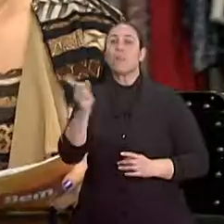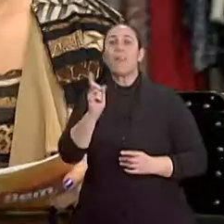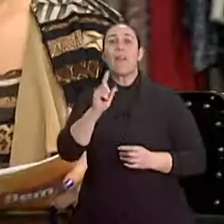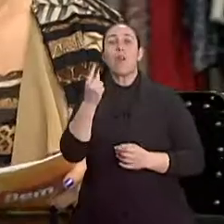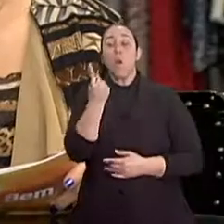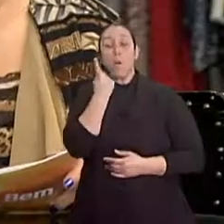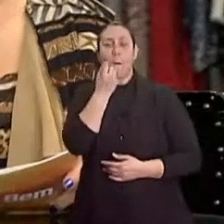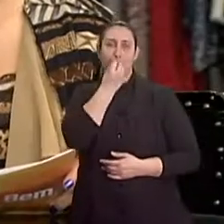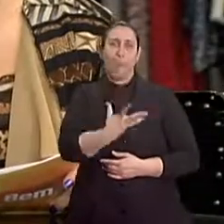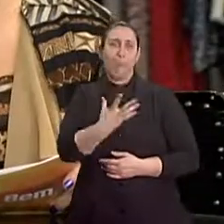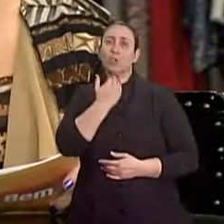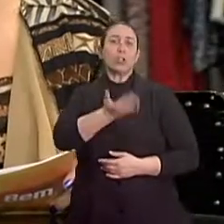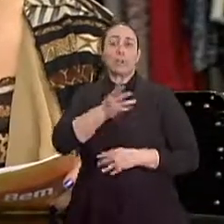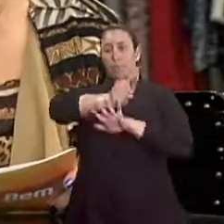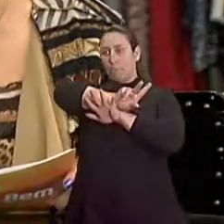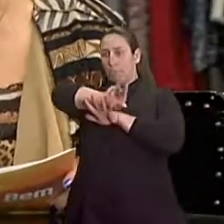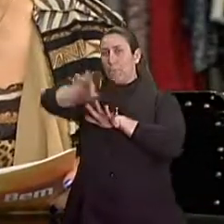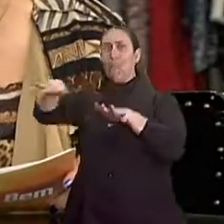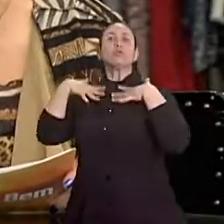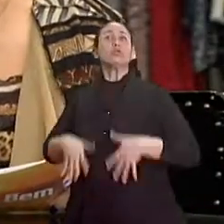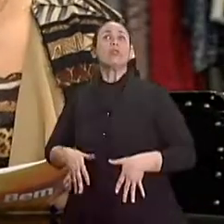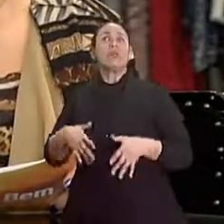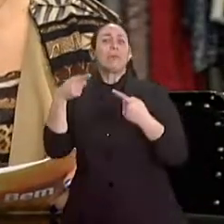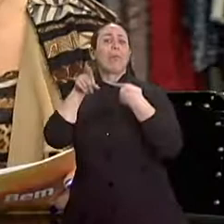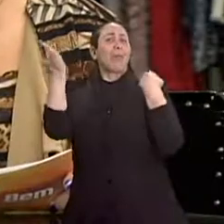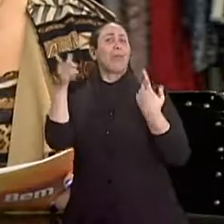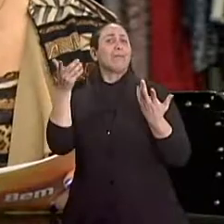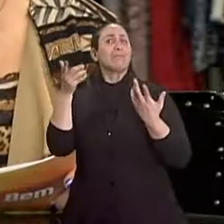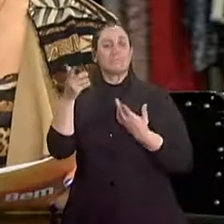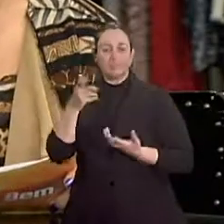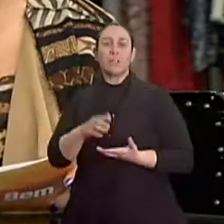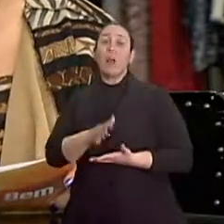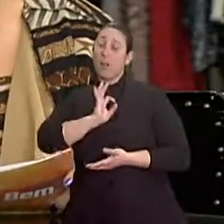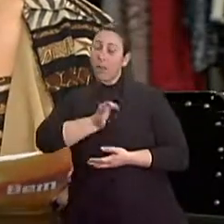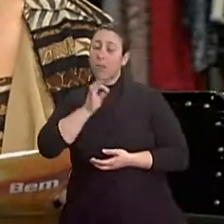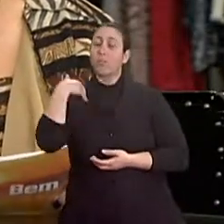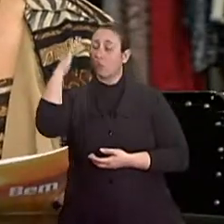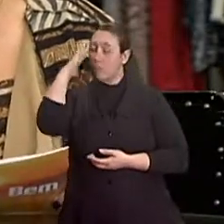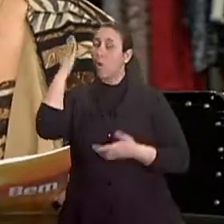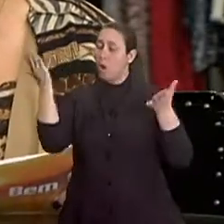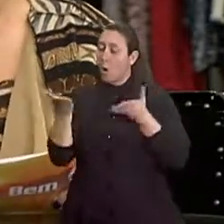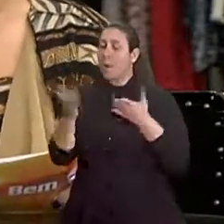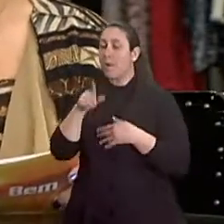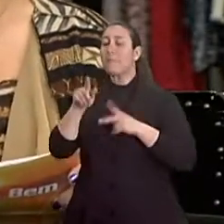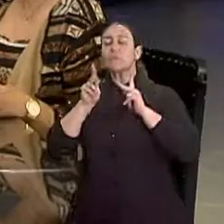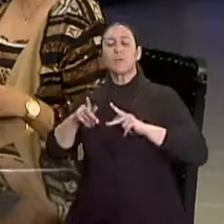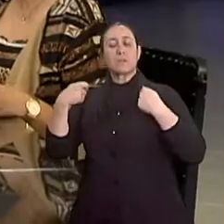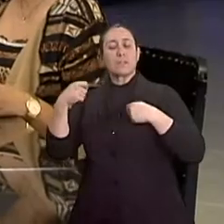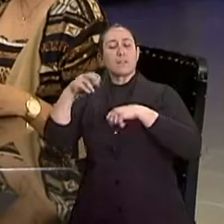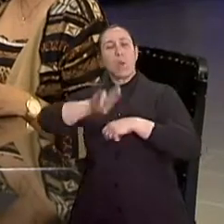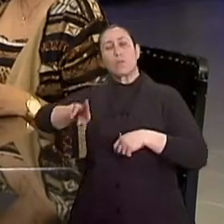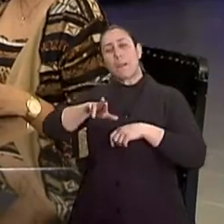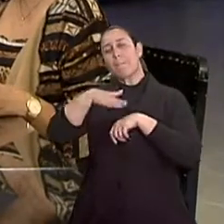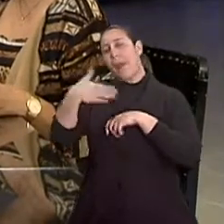ruins. Esse comprar o bom, aí precisa da informação. Sim. E tem que ser algo mais clean, que nem a gente diz. Mais um básico. Quem